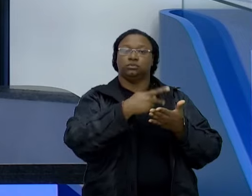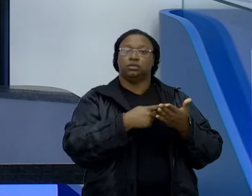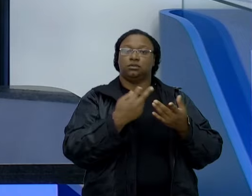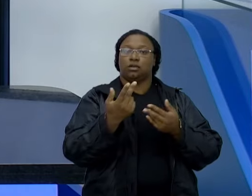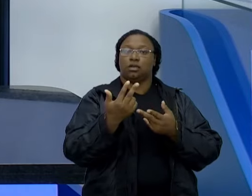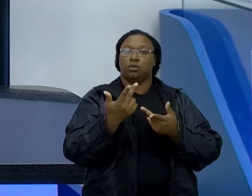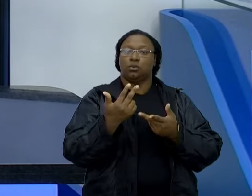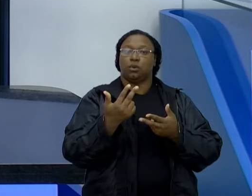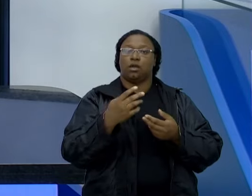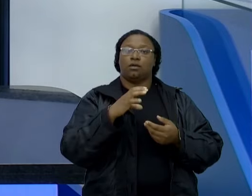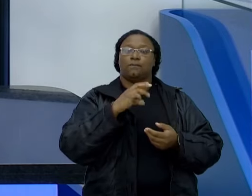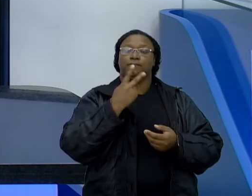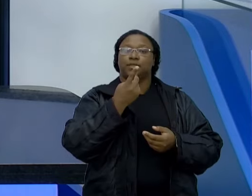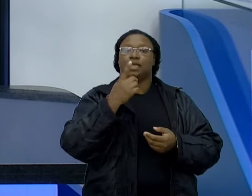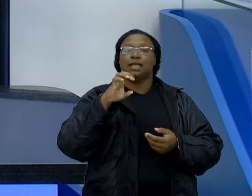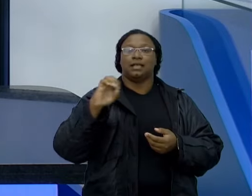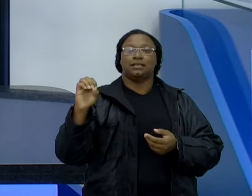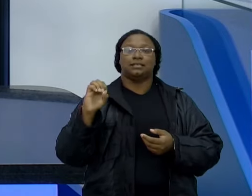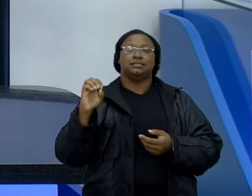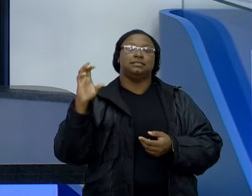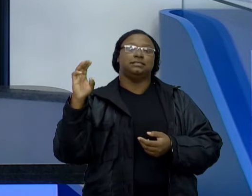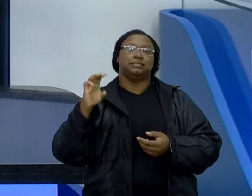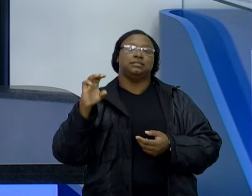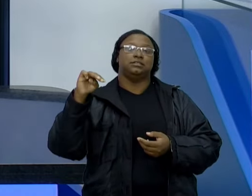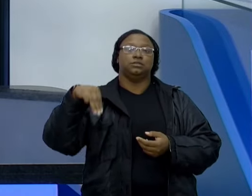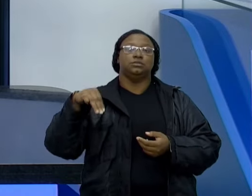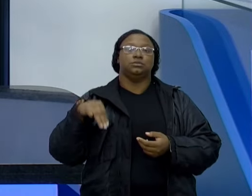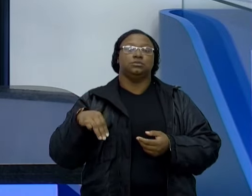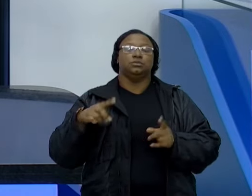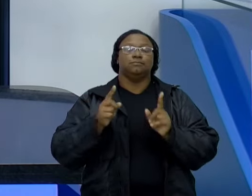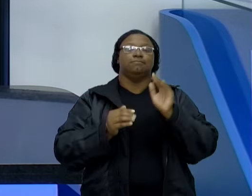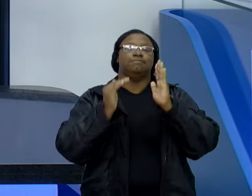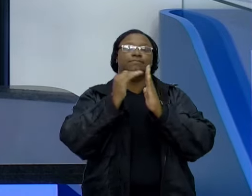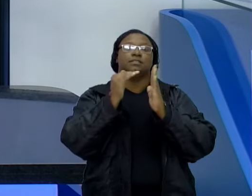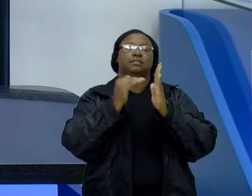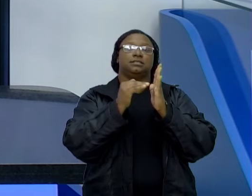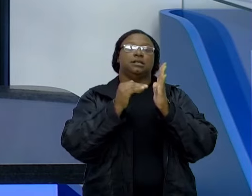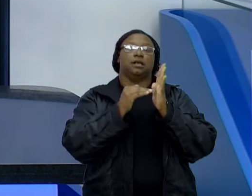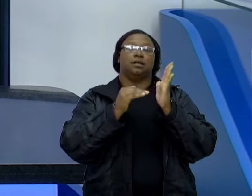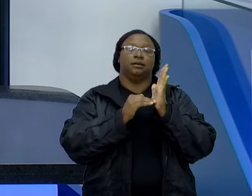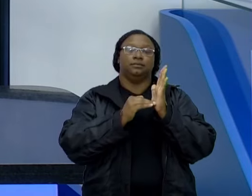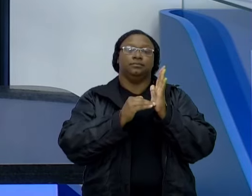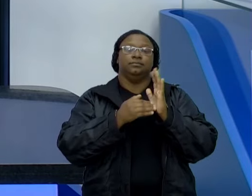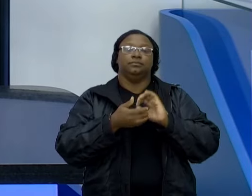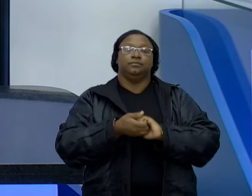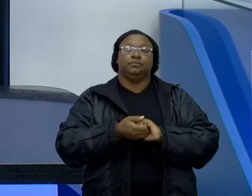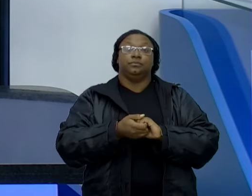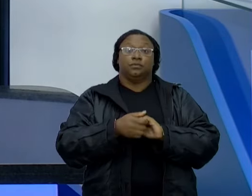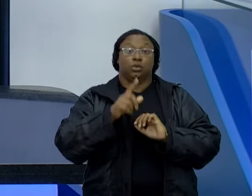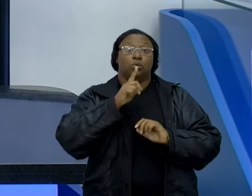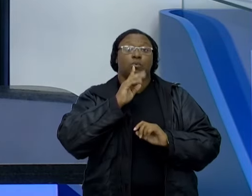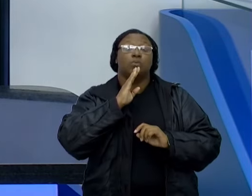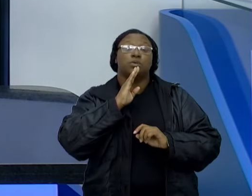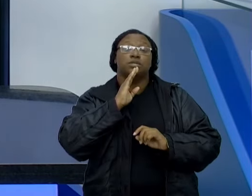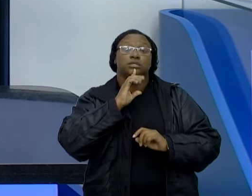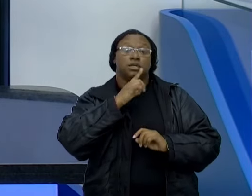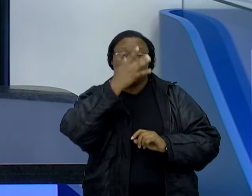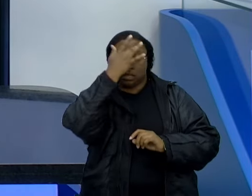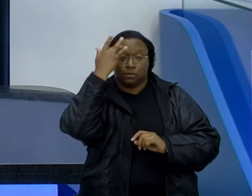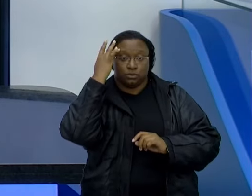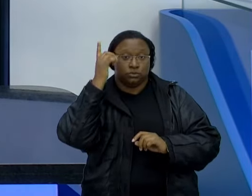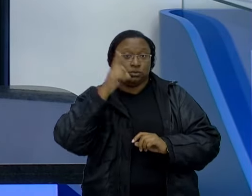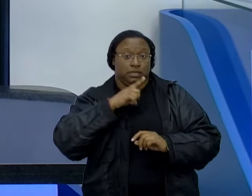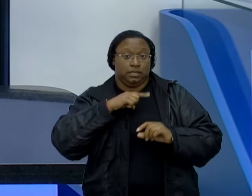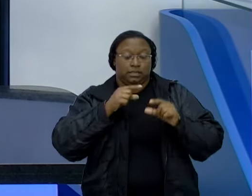igual a 100 centímetros da escala. Então, se você tiver um escalímetro, conhecer alguém que tem, puxa, na hora